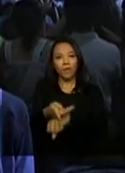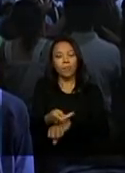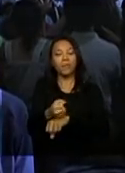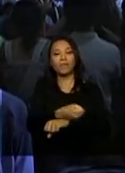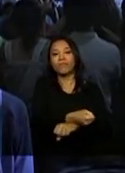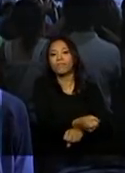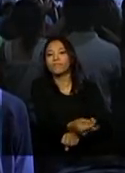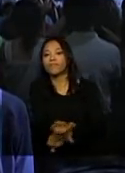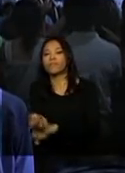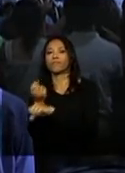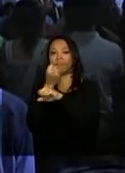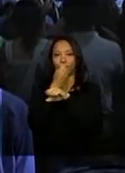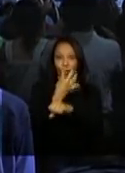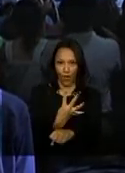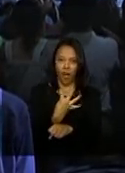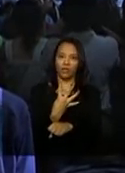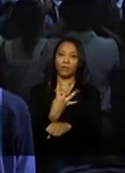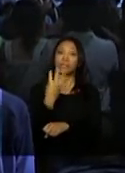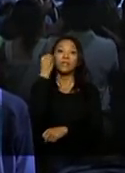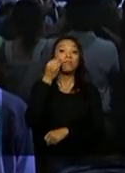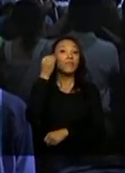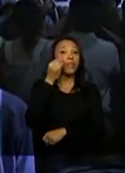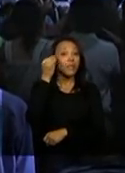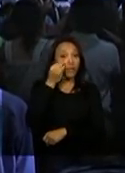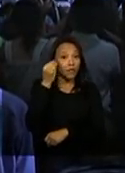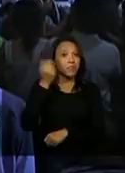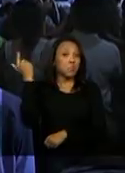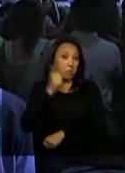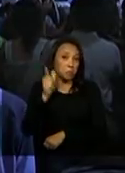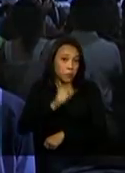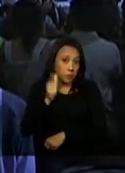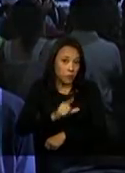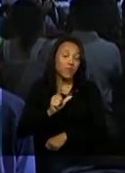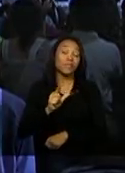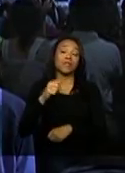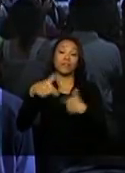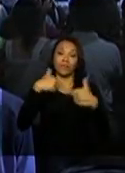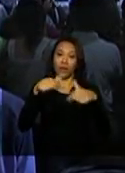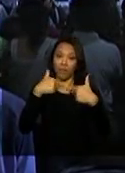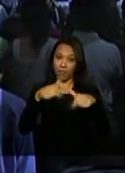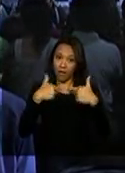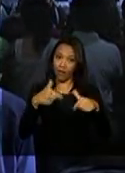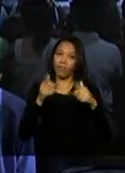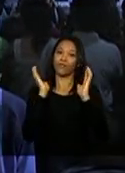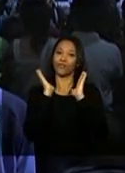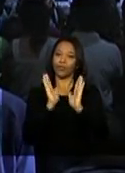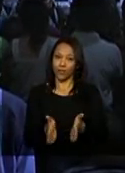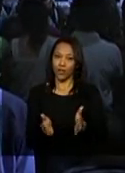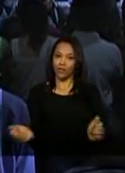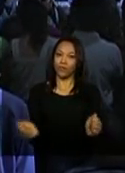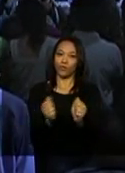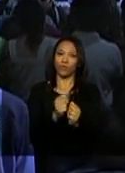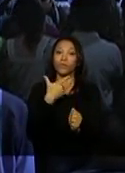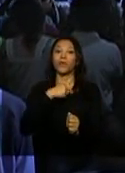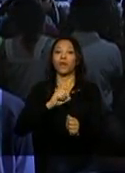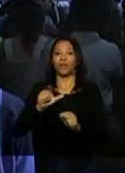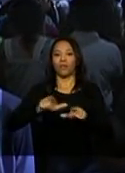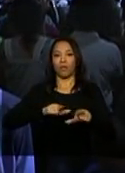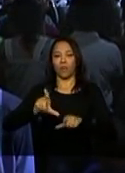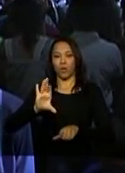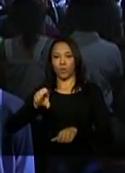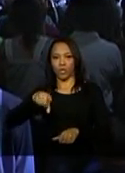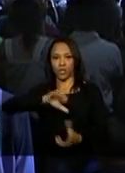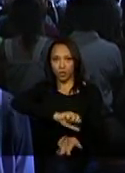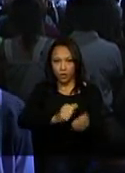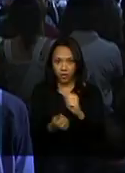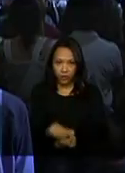4 experiências municipais vitoriosas de trabalho realizado junto aos catadores, de acordo